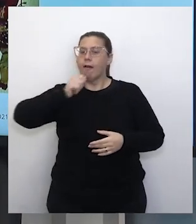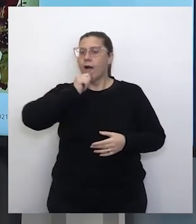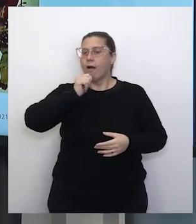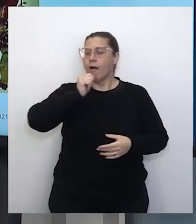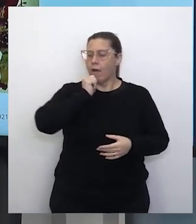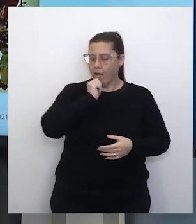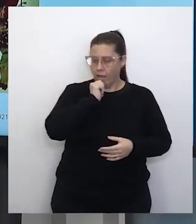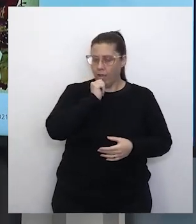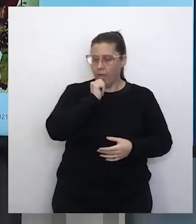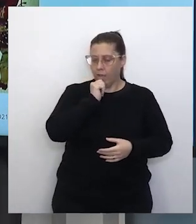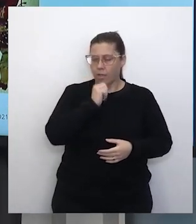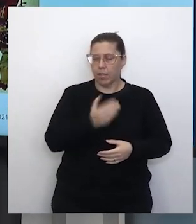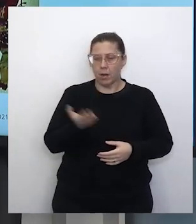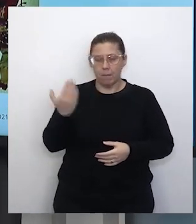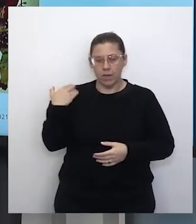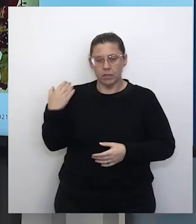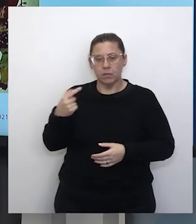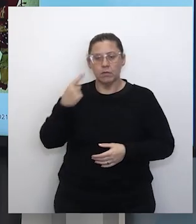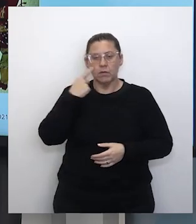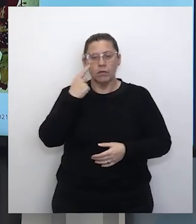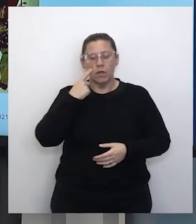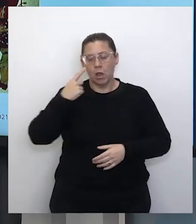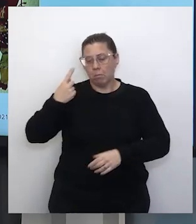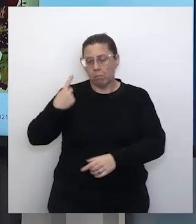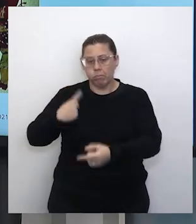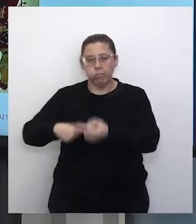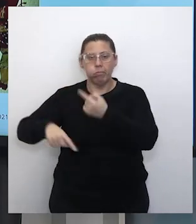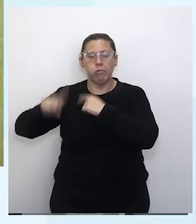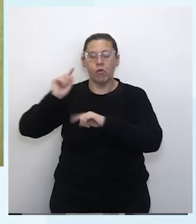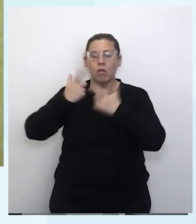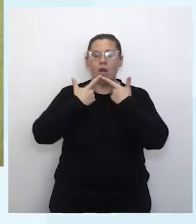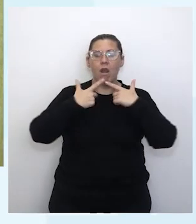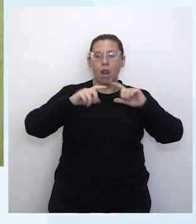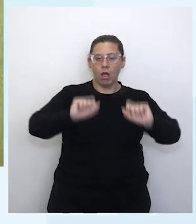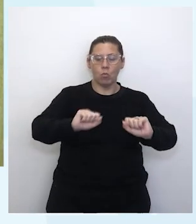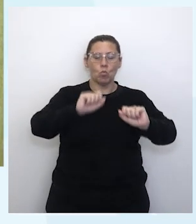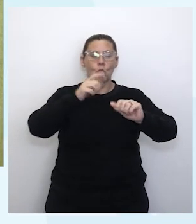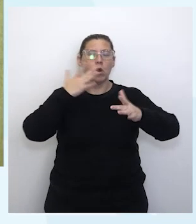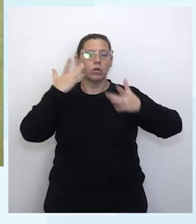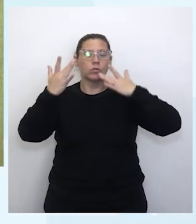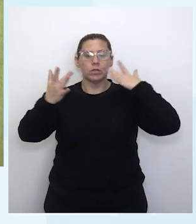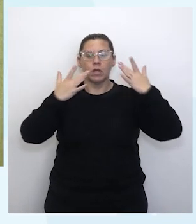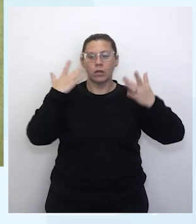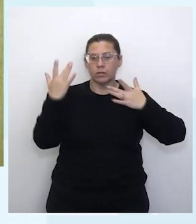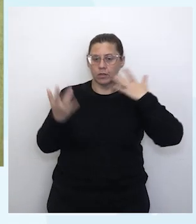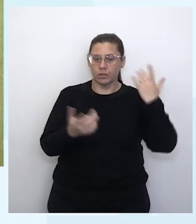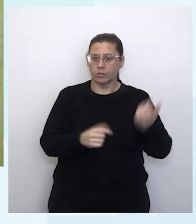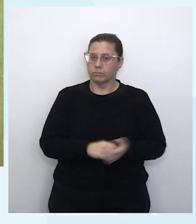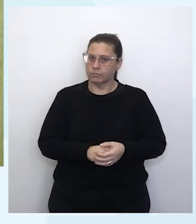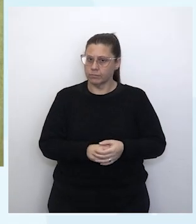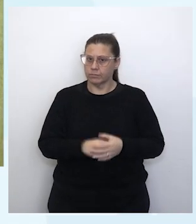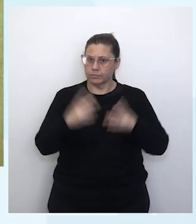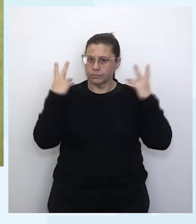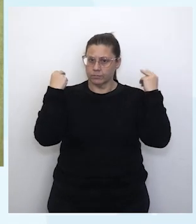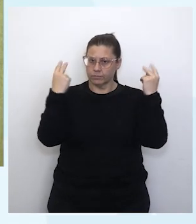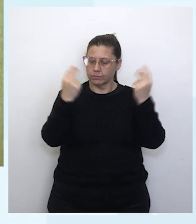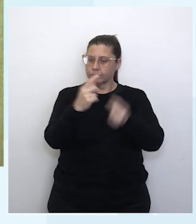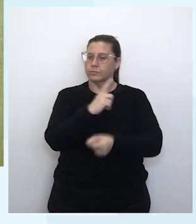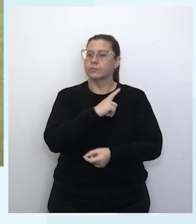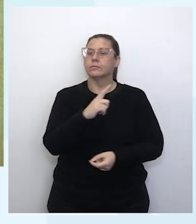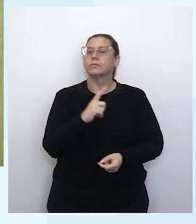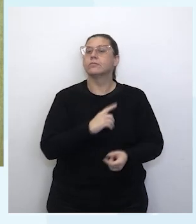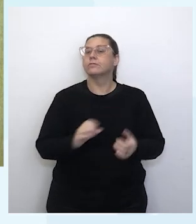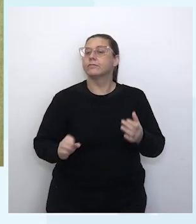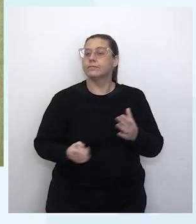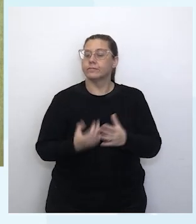Antiguidade Clássica, tá? Para ver essa questão da evolução da linguagem teatral, tá? A linguagem teatral, para os gregos, ela tinha uma